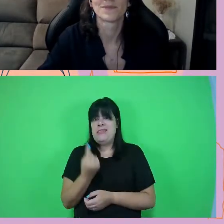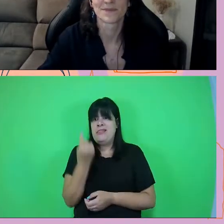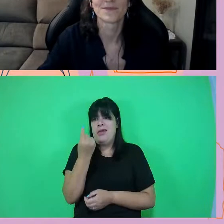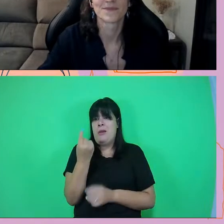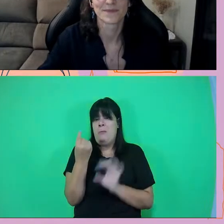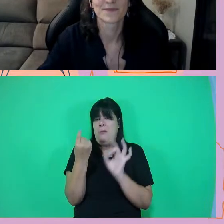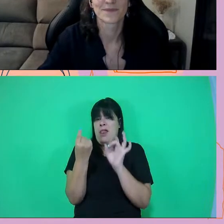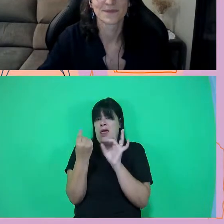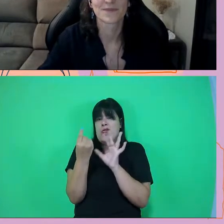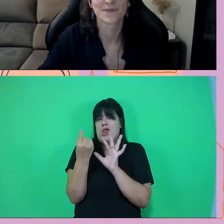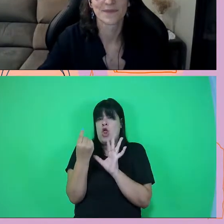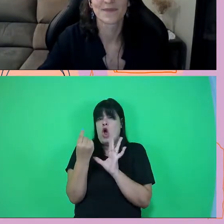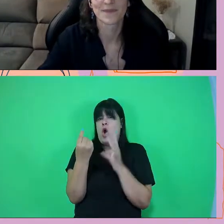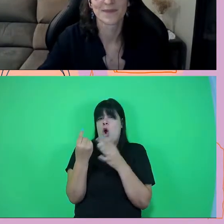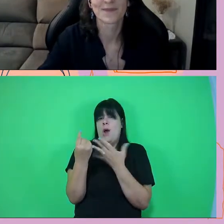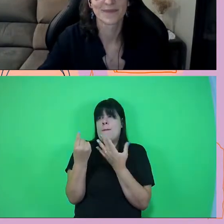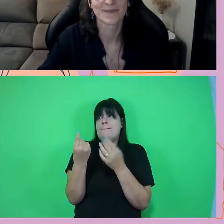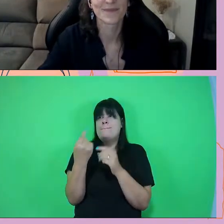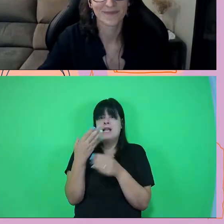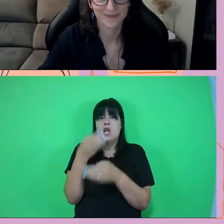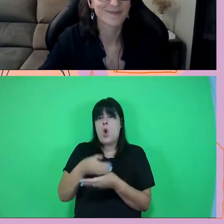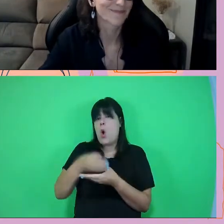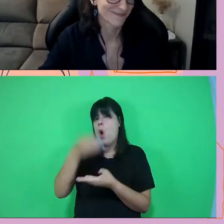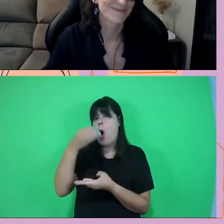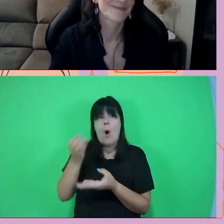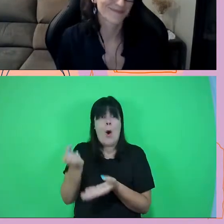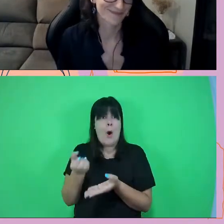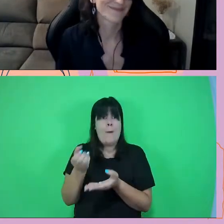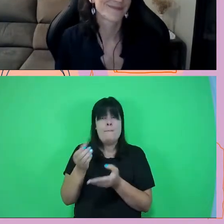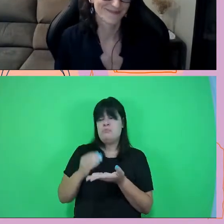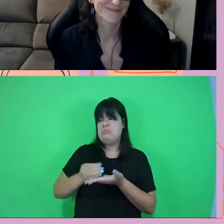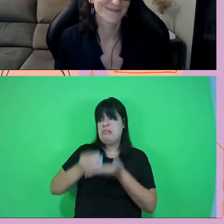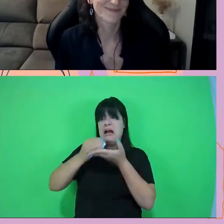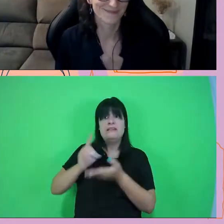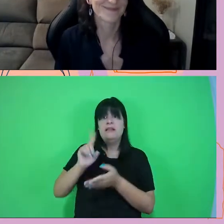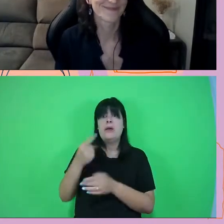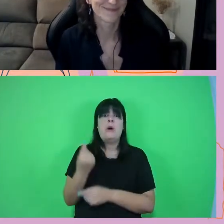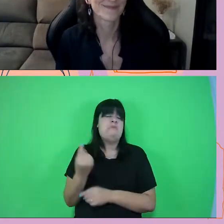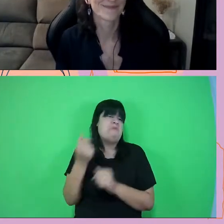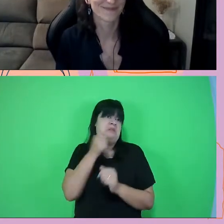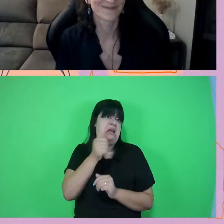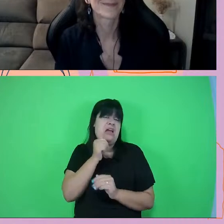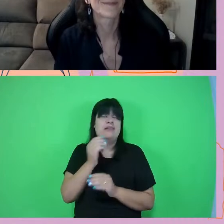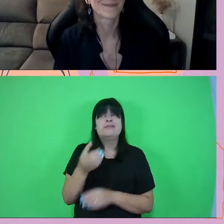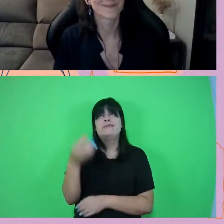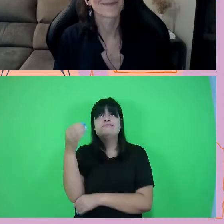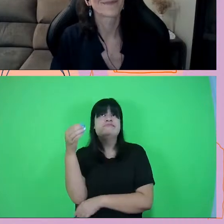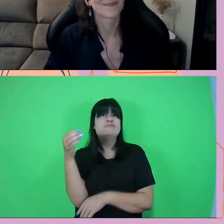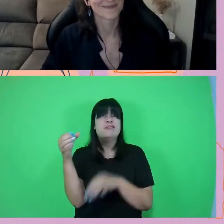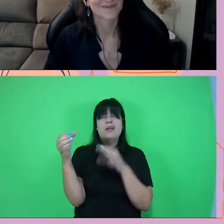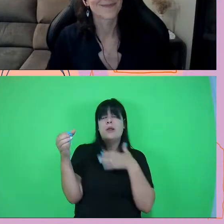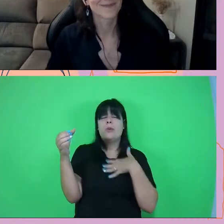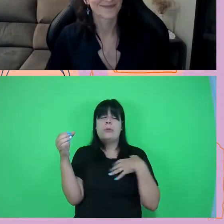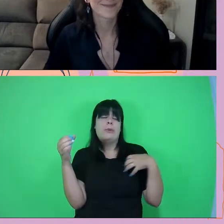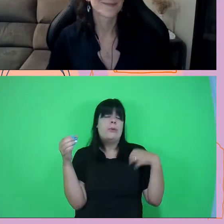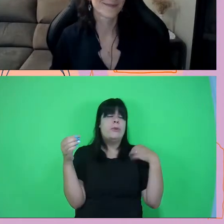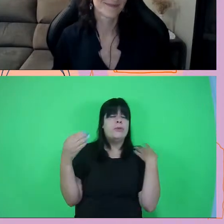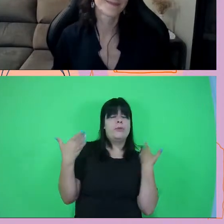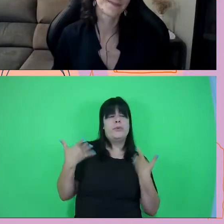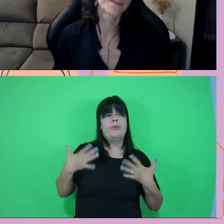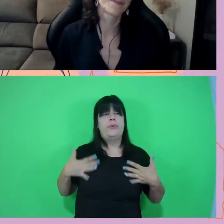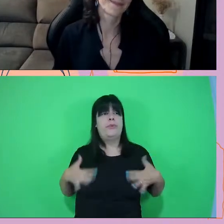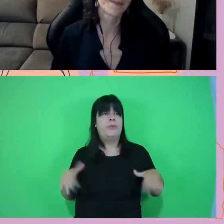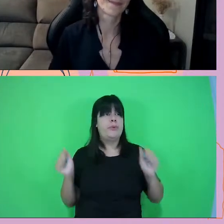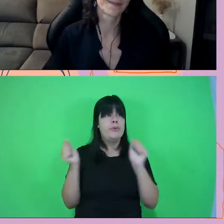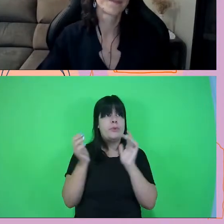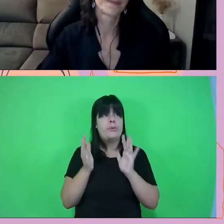Né? Podia ser um copo, podia ser uma lata, mas é uma mulher que está ali segurando, sempre muito sensual, com um corpo que